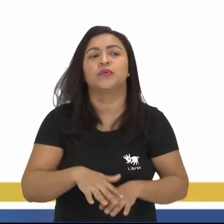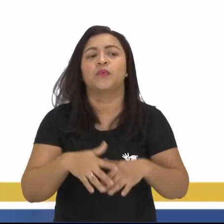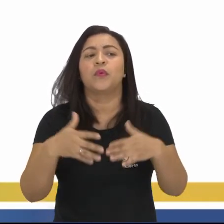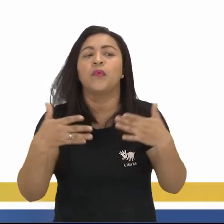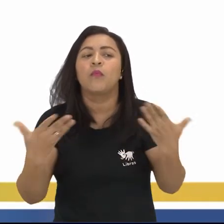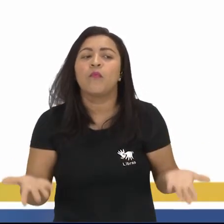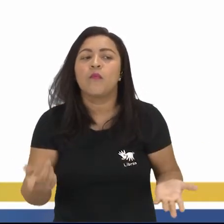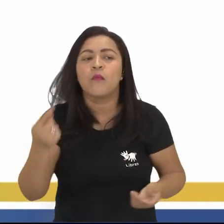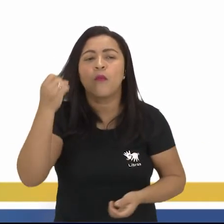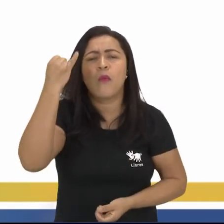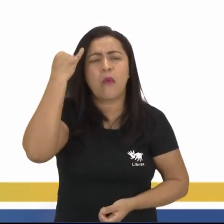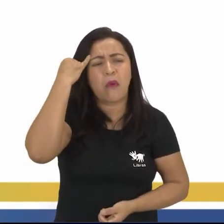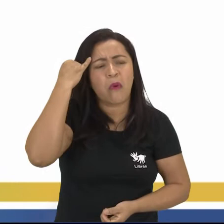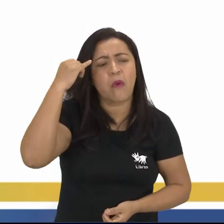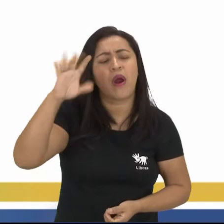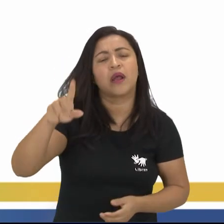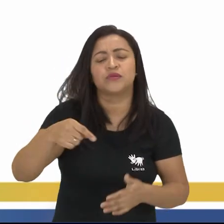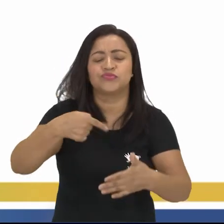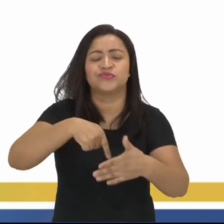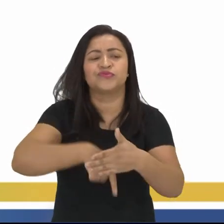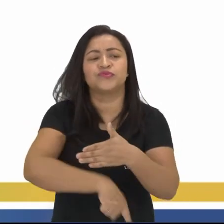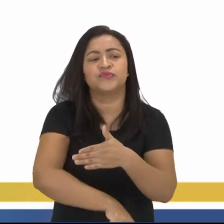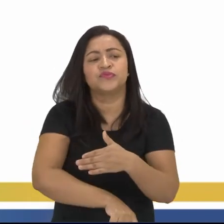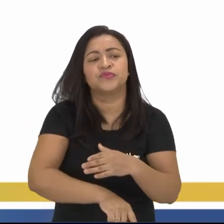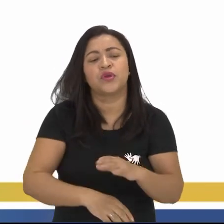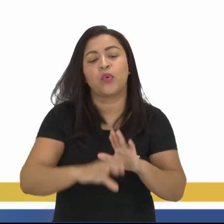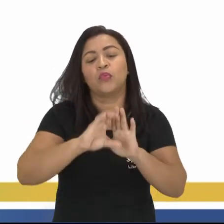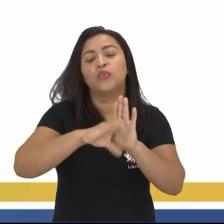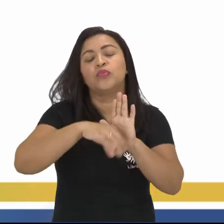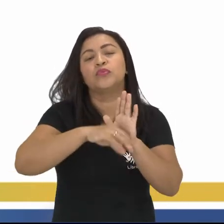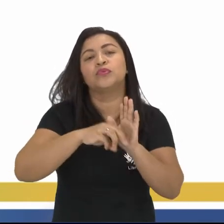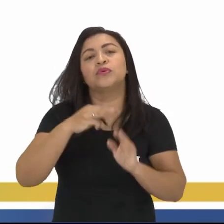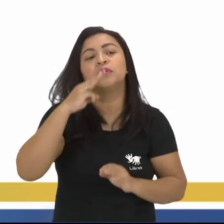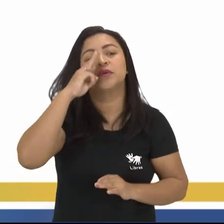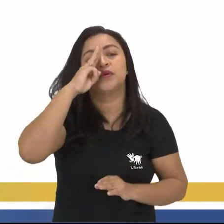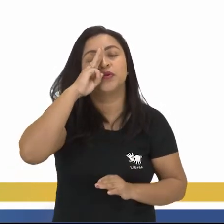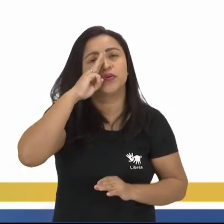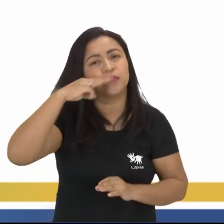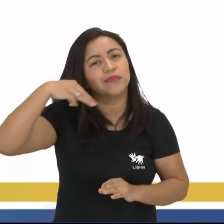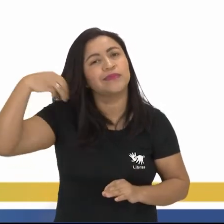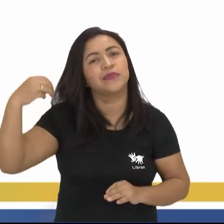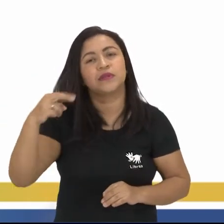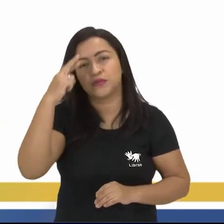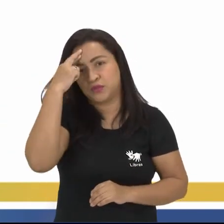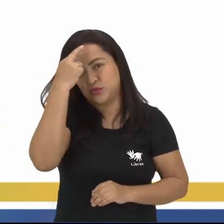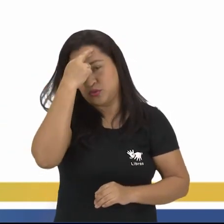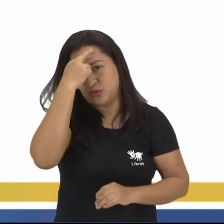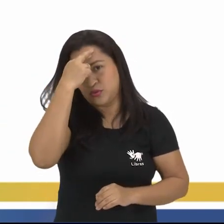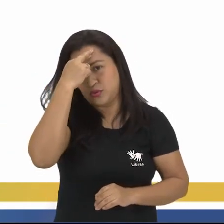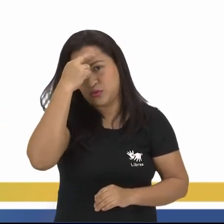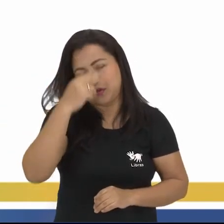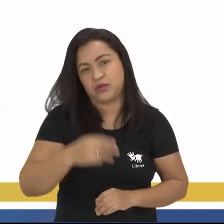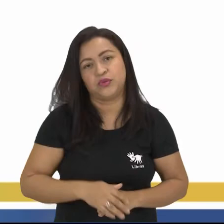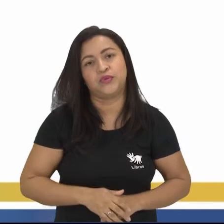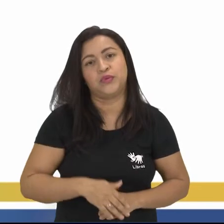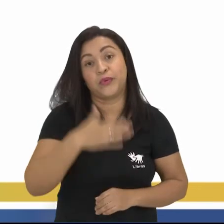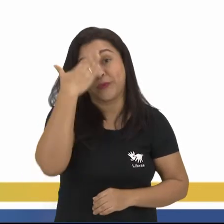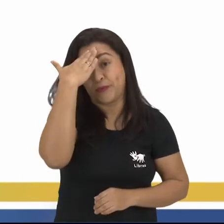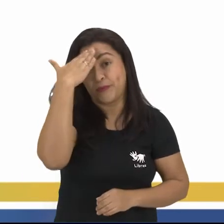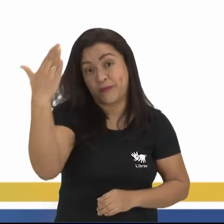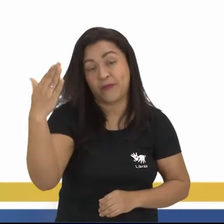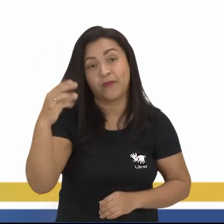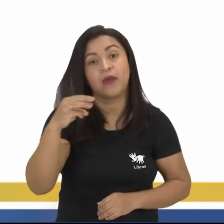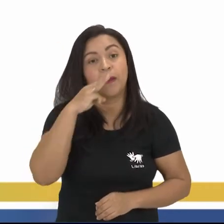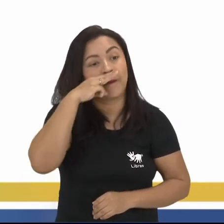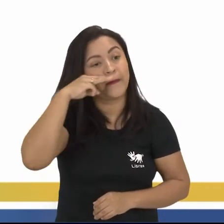ideia que fundamenta o conceito de materialismo histórico na teoria de Karl Marx? Assertiva